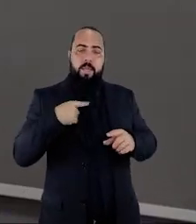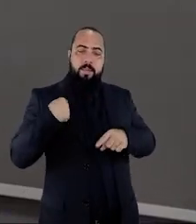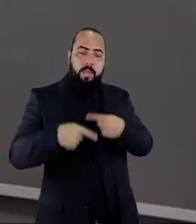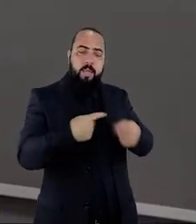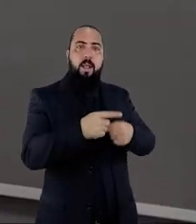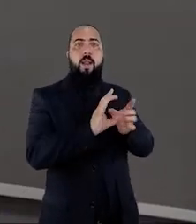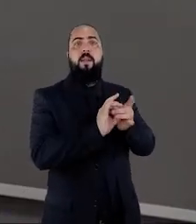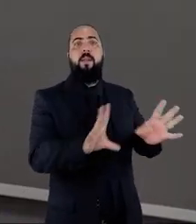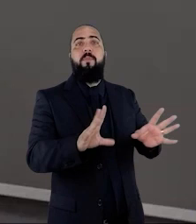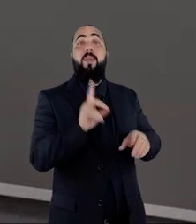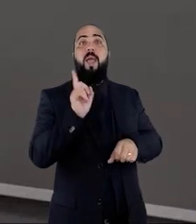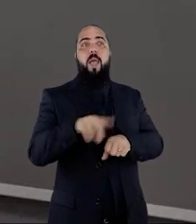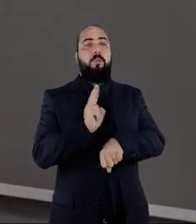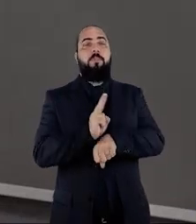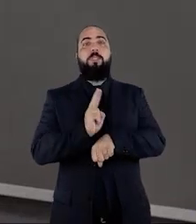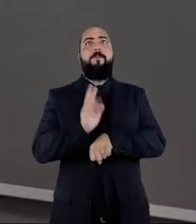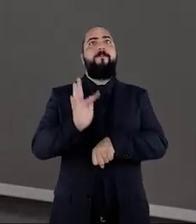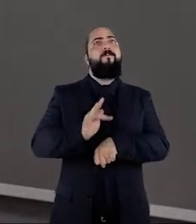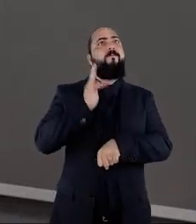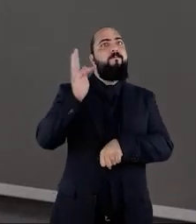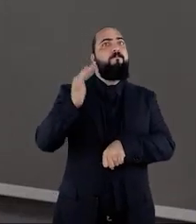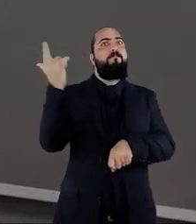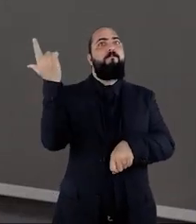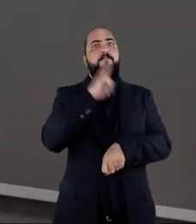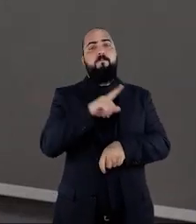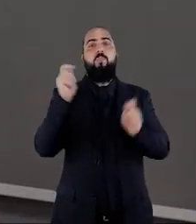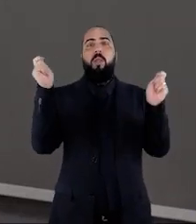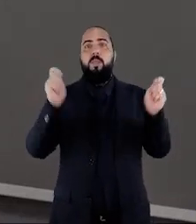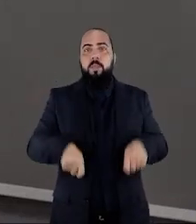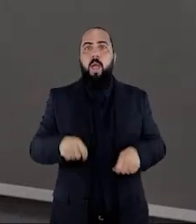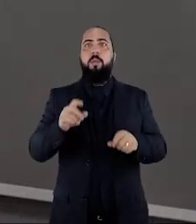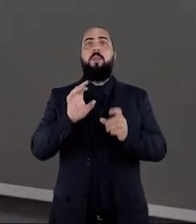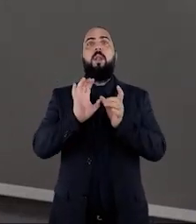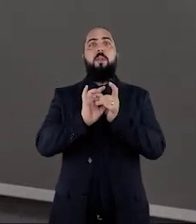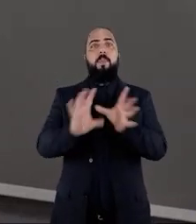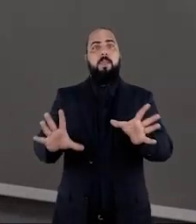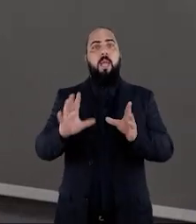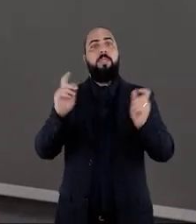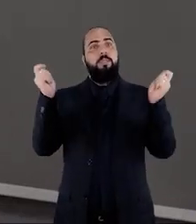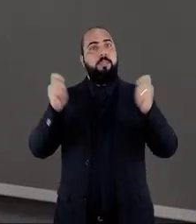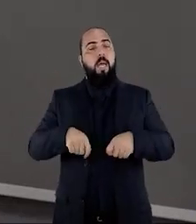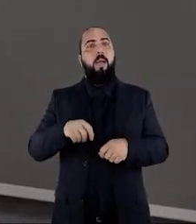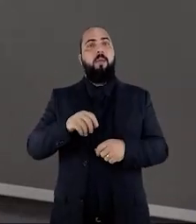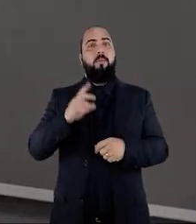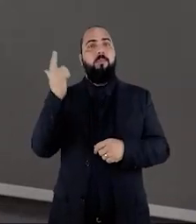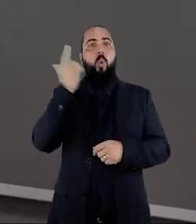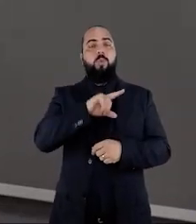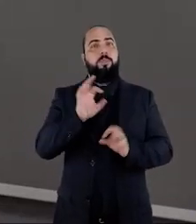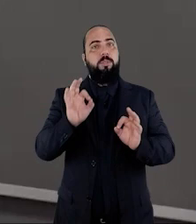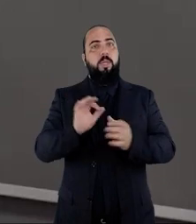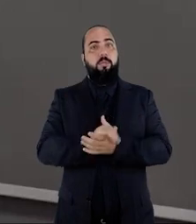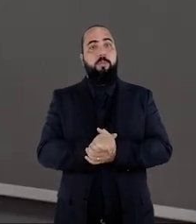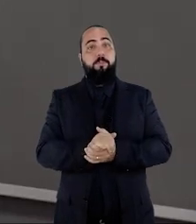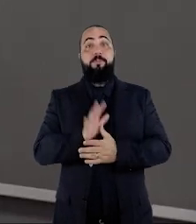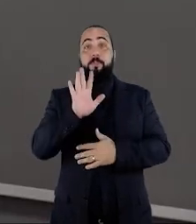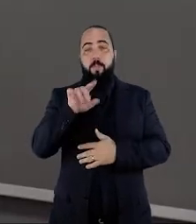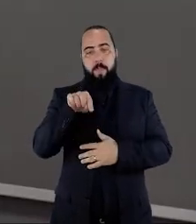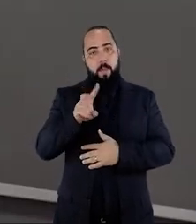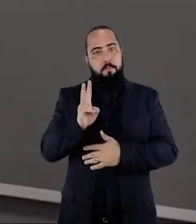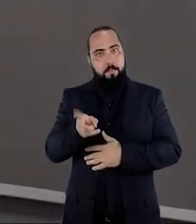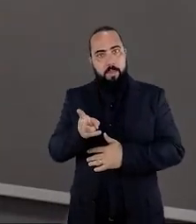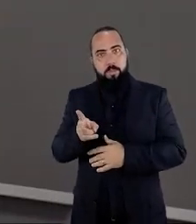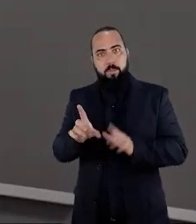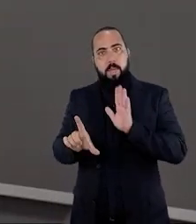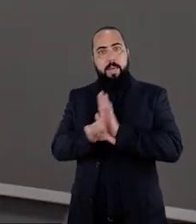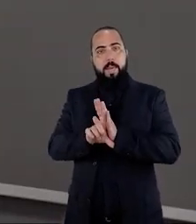vai produzir descendência livre, é uma expectativa de futuro, é uma expectativa de liberdade, é uma conquista. No